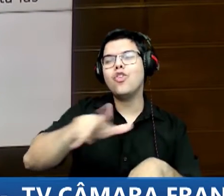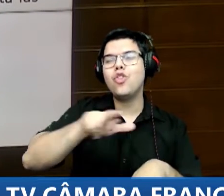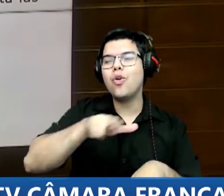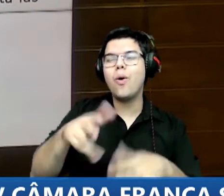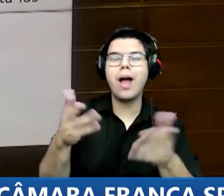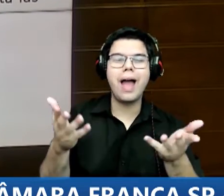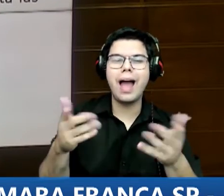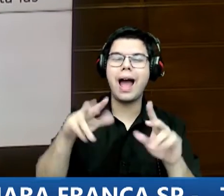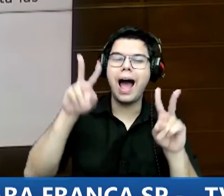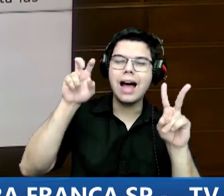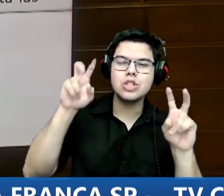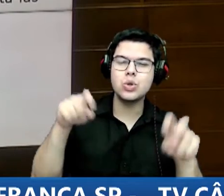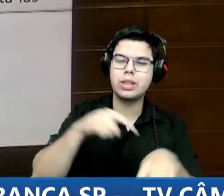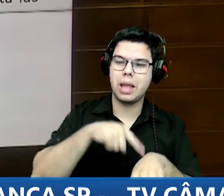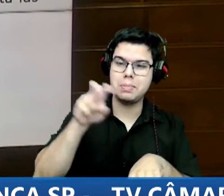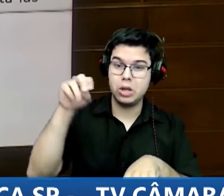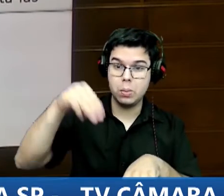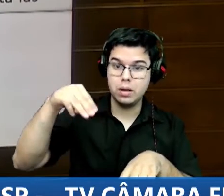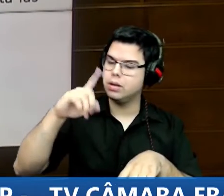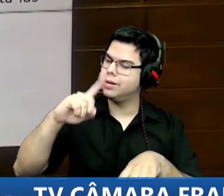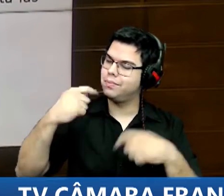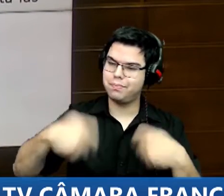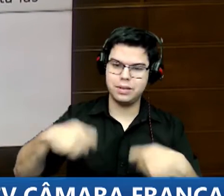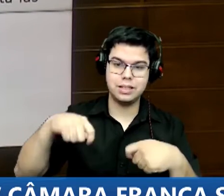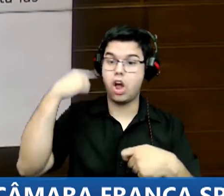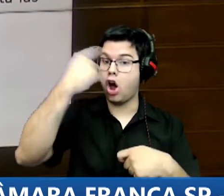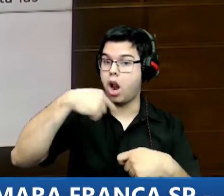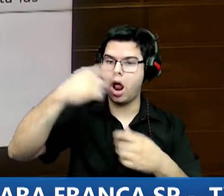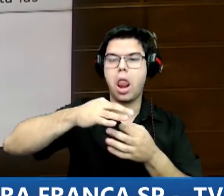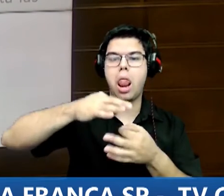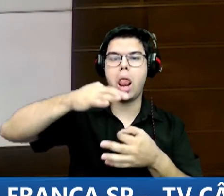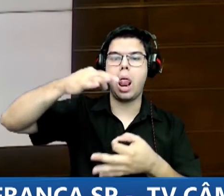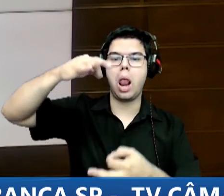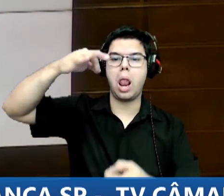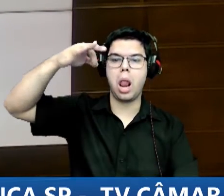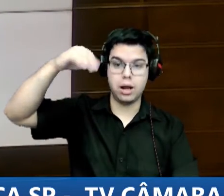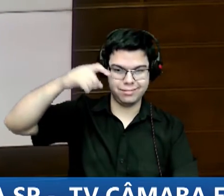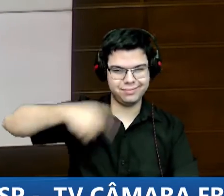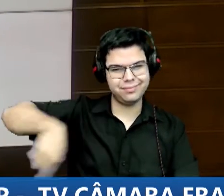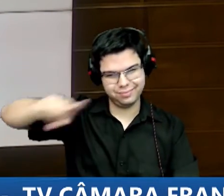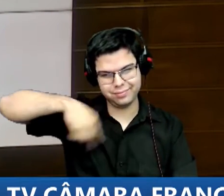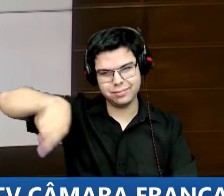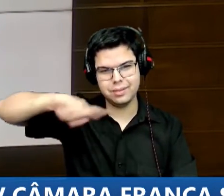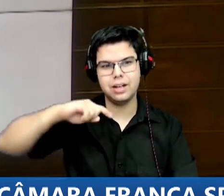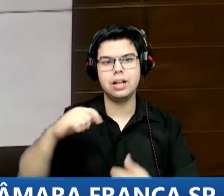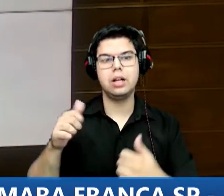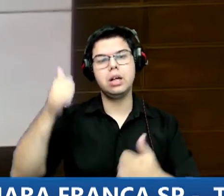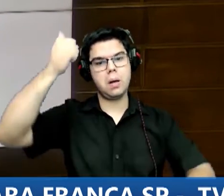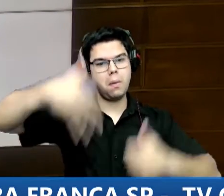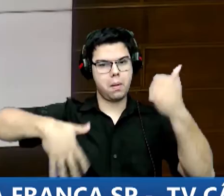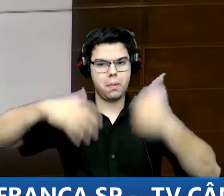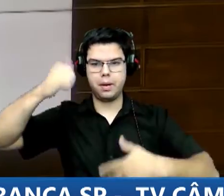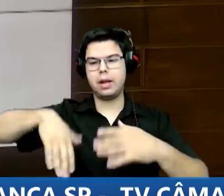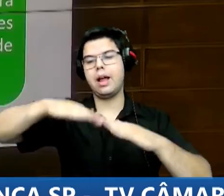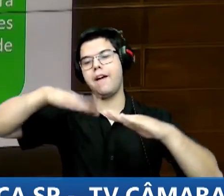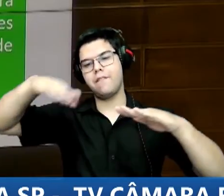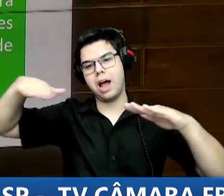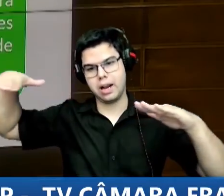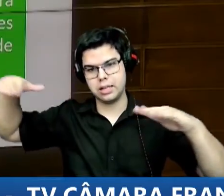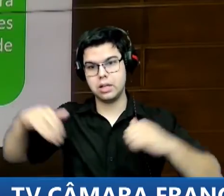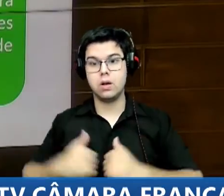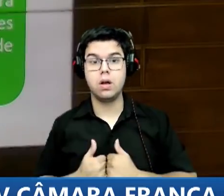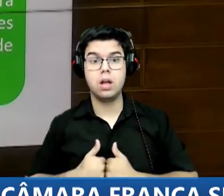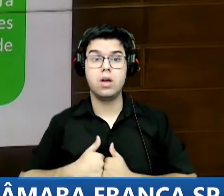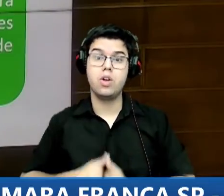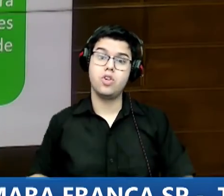Eu precisaria de horas e horas para tratar todas as... Nós precisaríamos, né? Para tratar dessas nuances. Mas eu espero que esse seja apenas